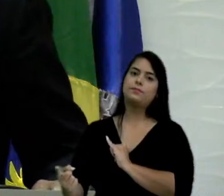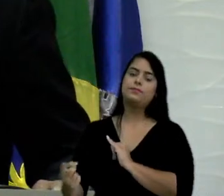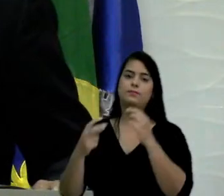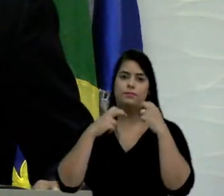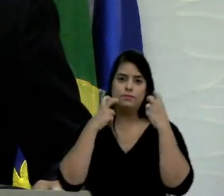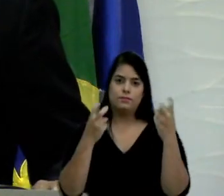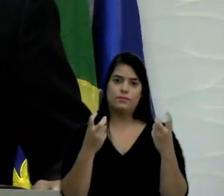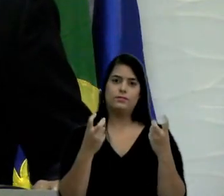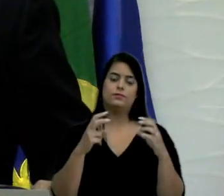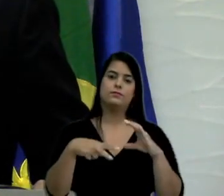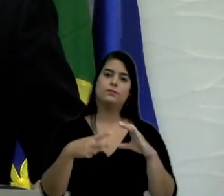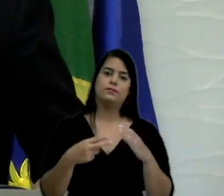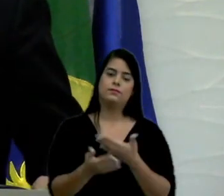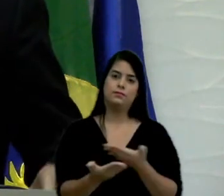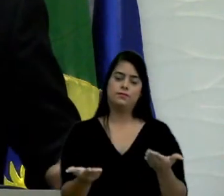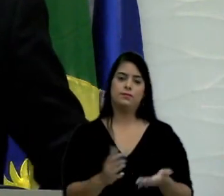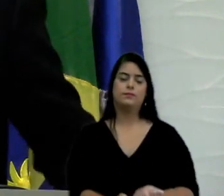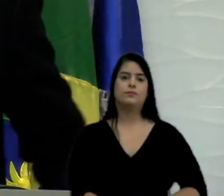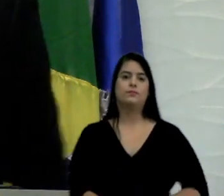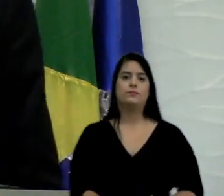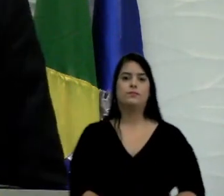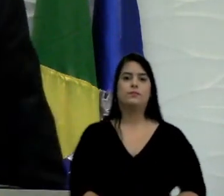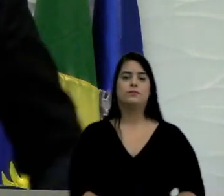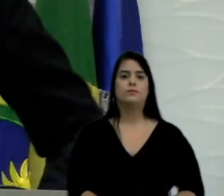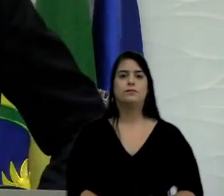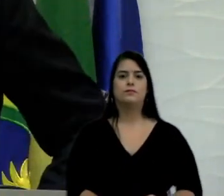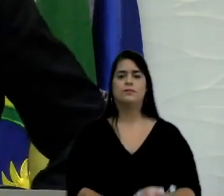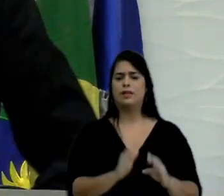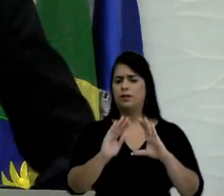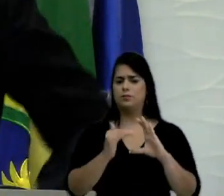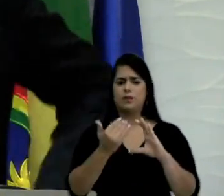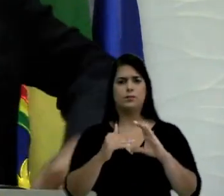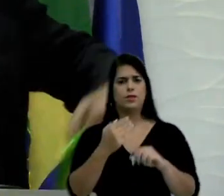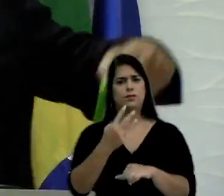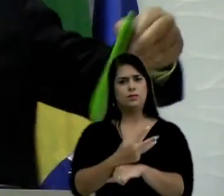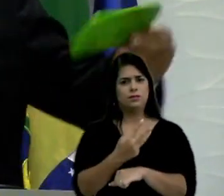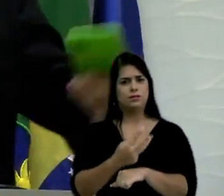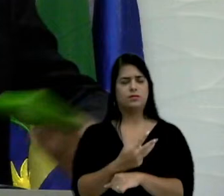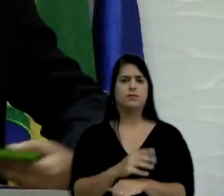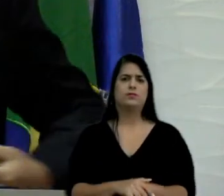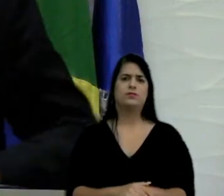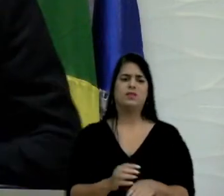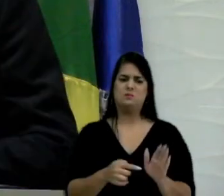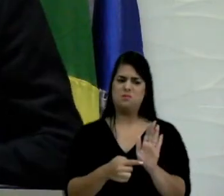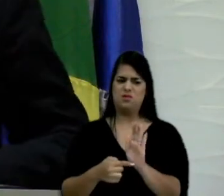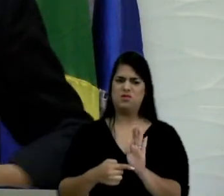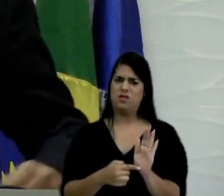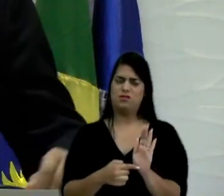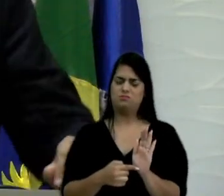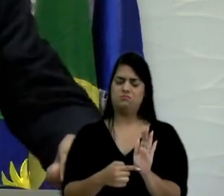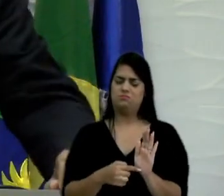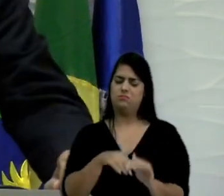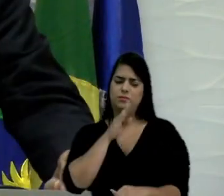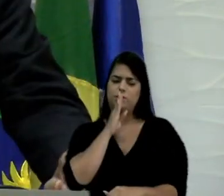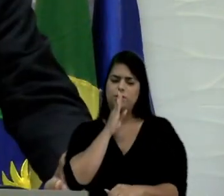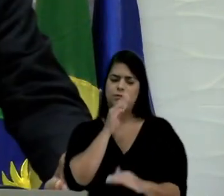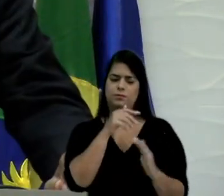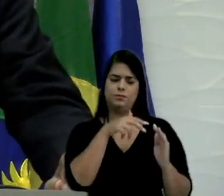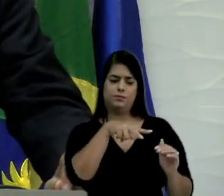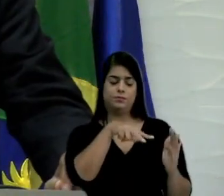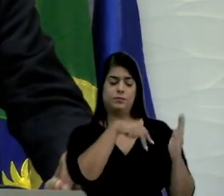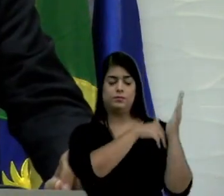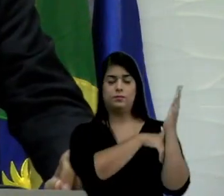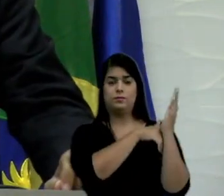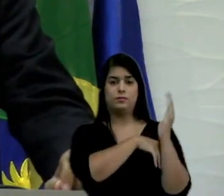Legislativa tá aqui as mensagens não vou expor quem é aqui eu não